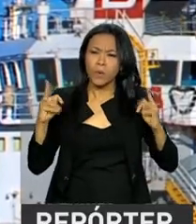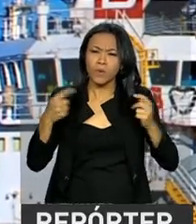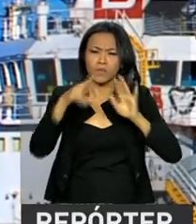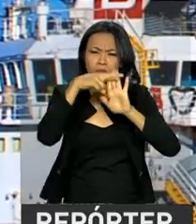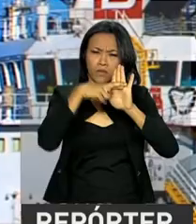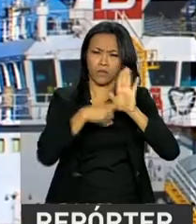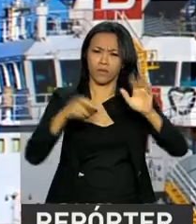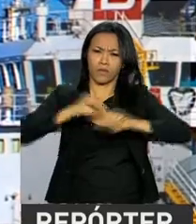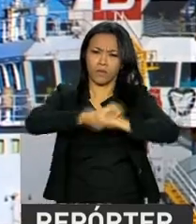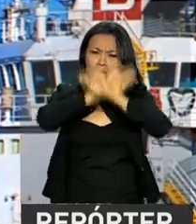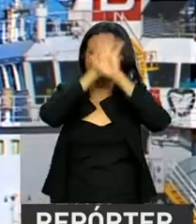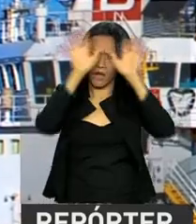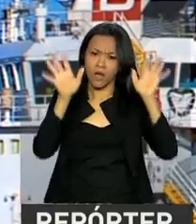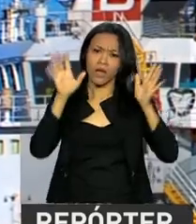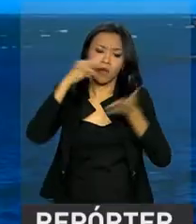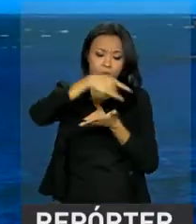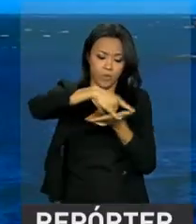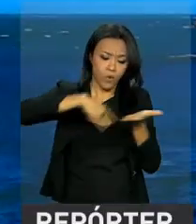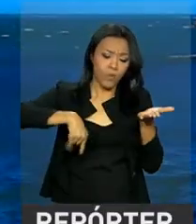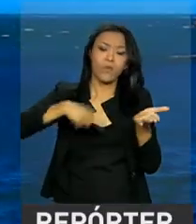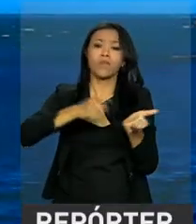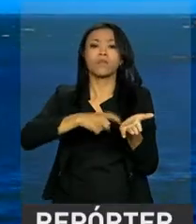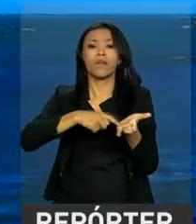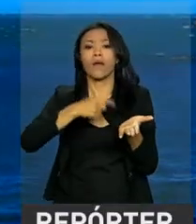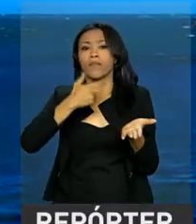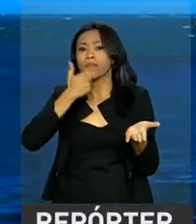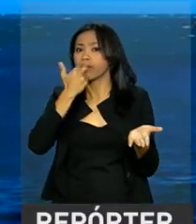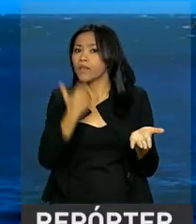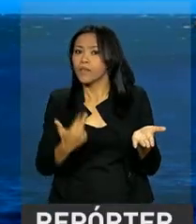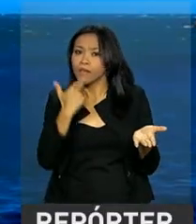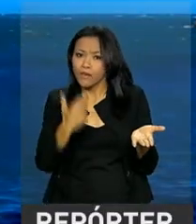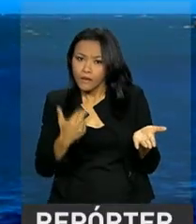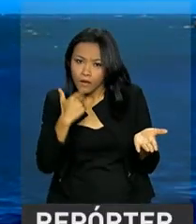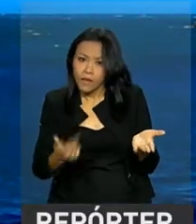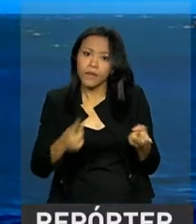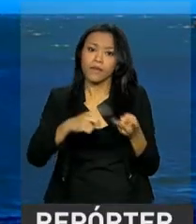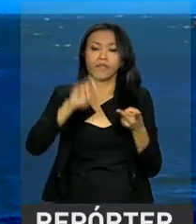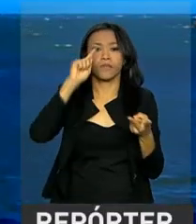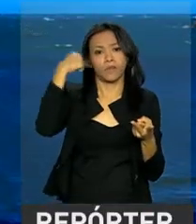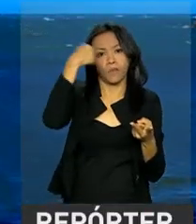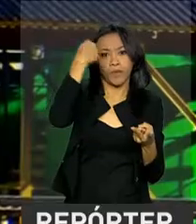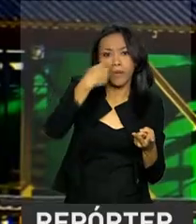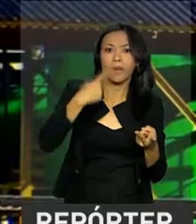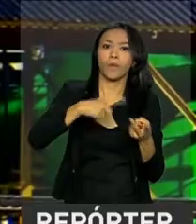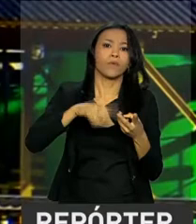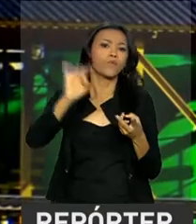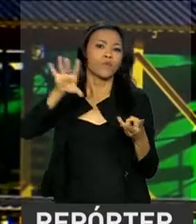Os documentos são publicados em inglês, em português, em espanhol. A mobilização